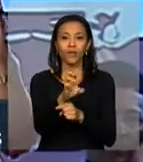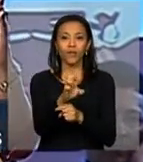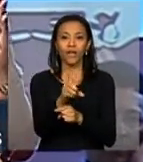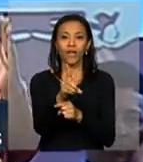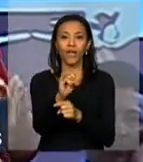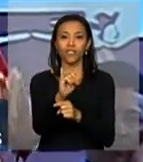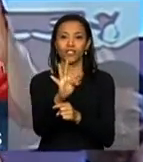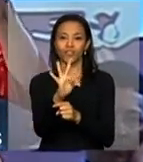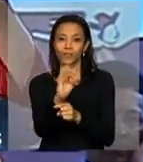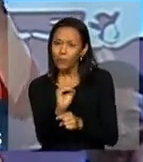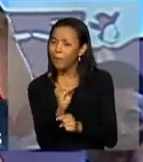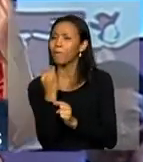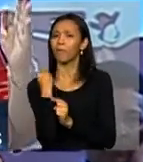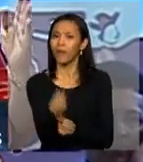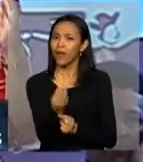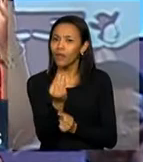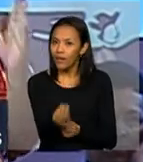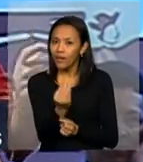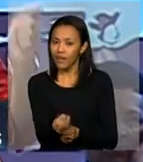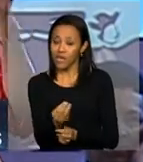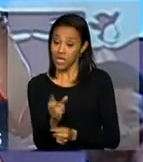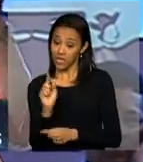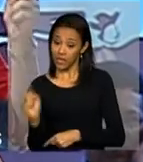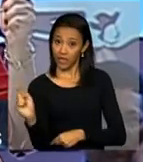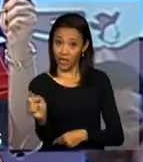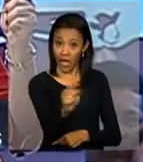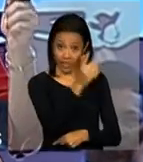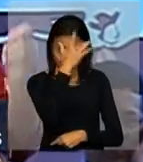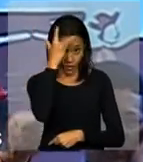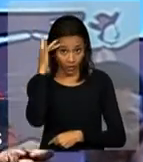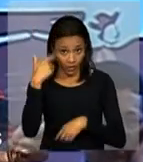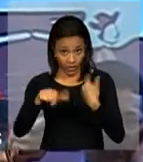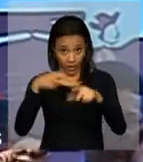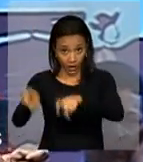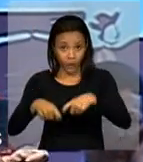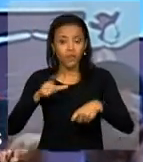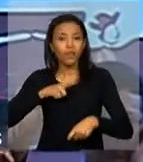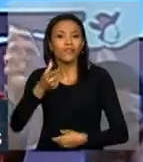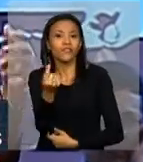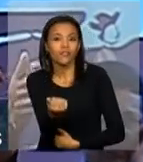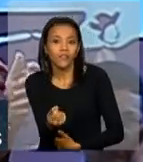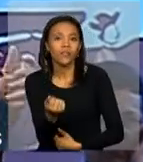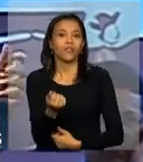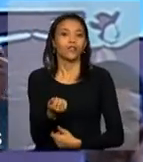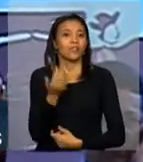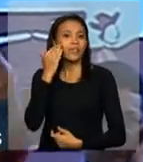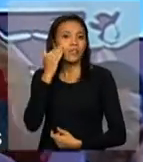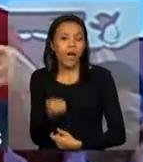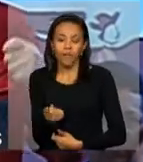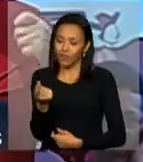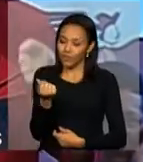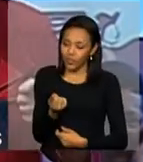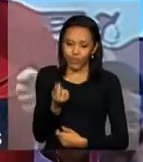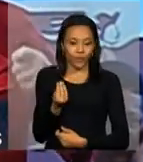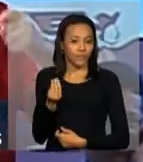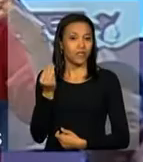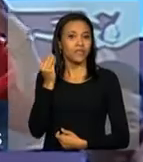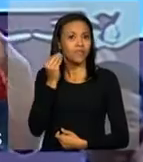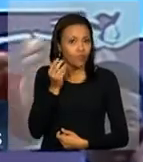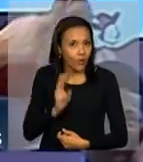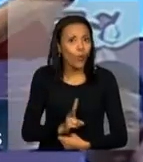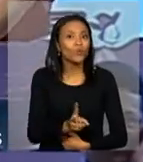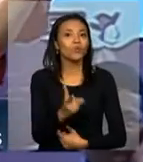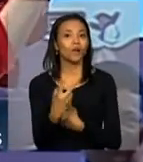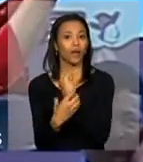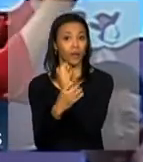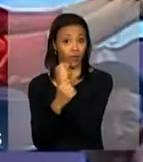quê? Para que os agricultores tenham recursos para investir naquilo que nós iremos